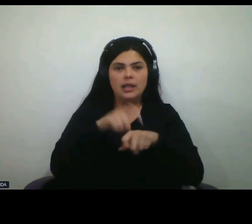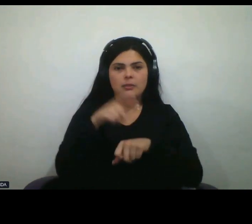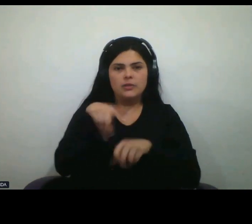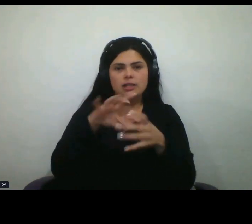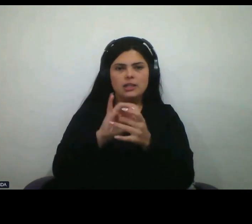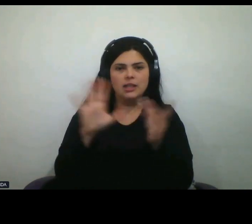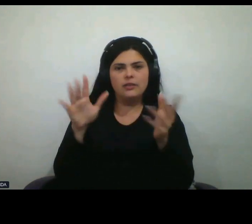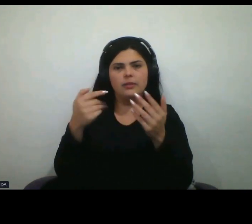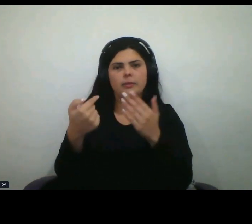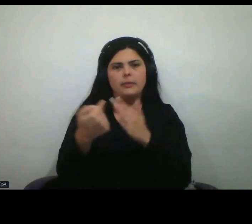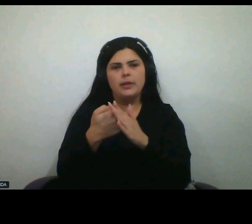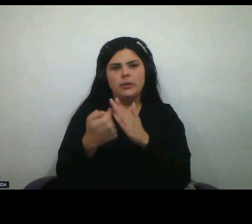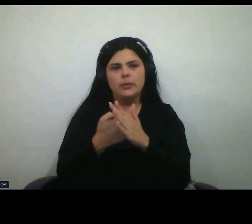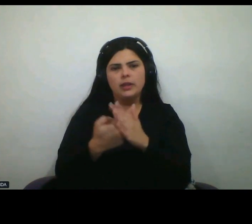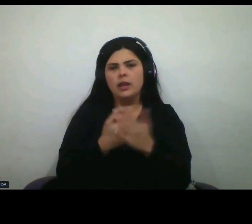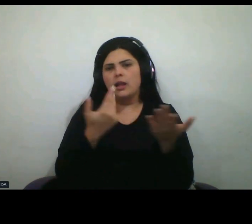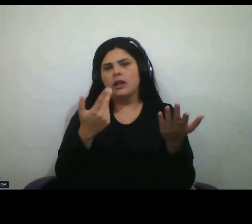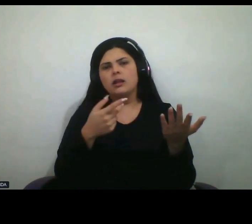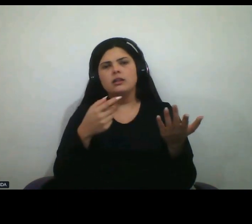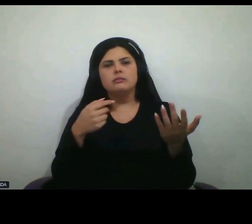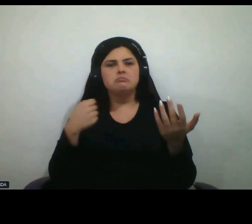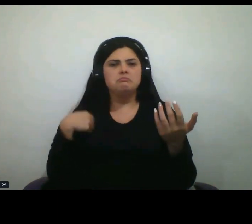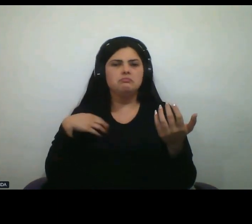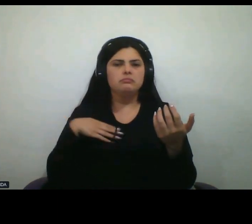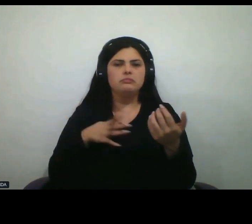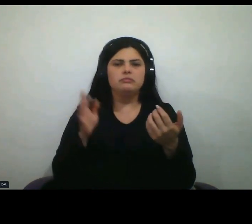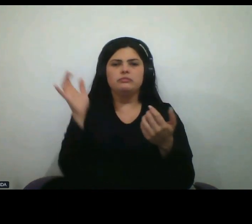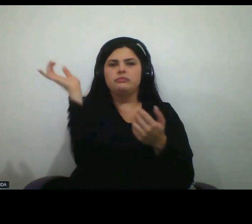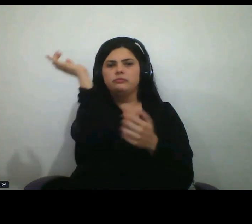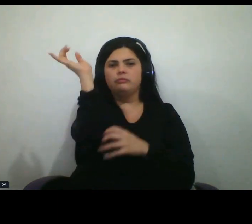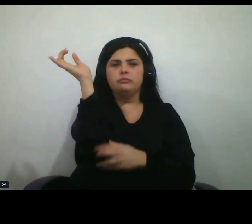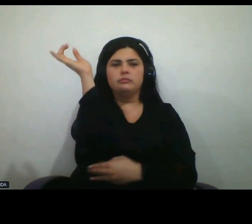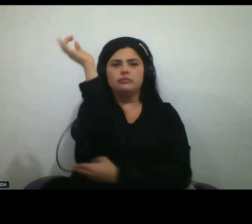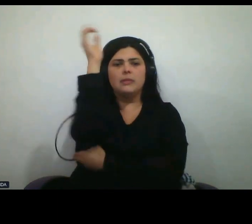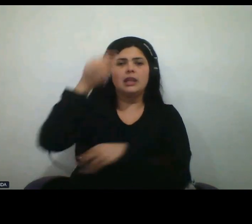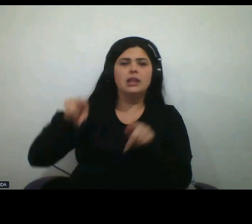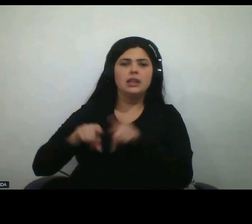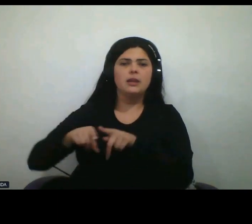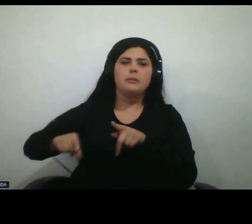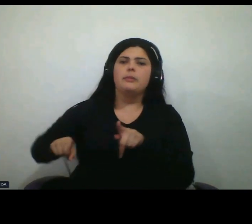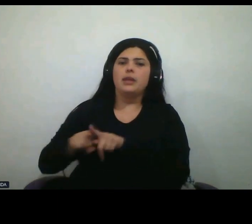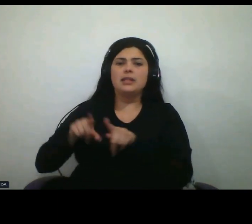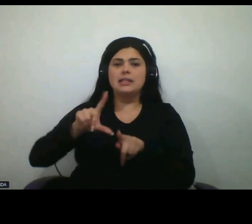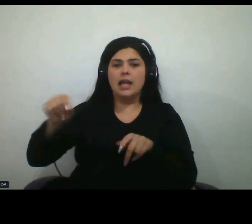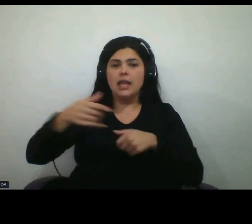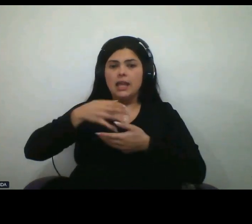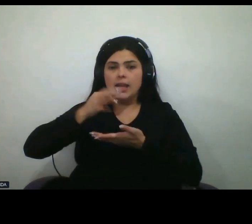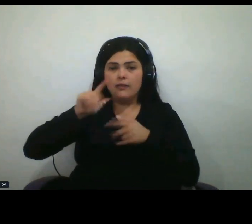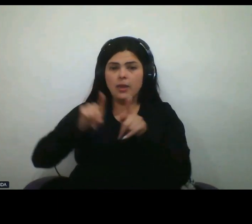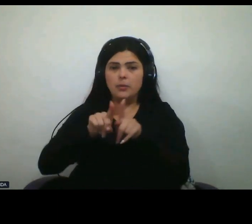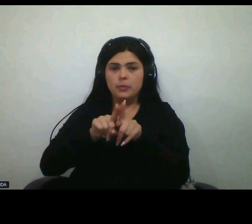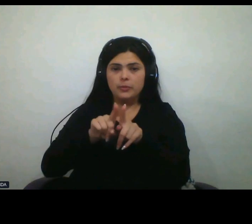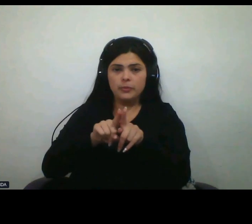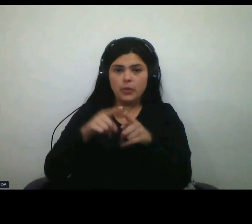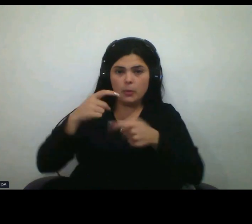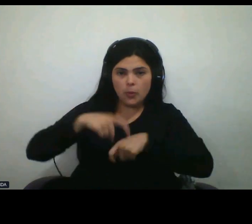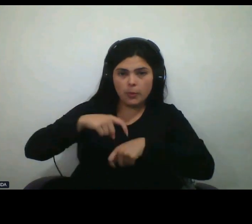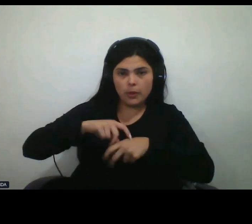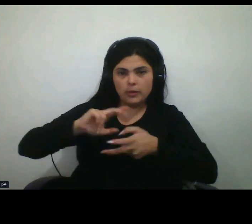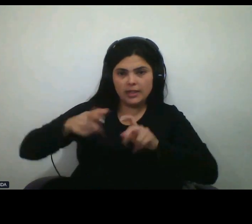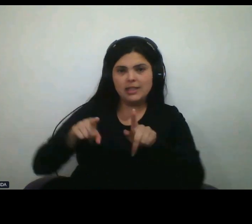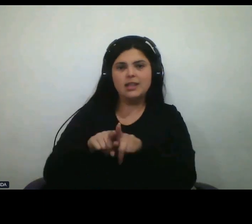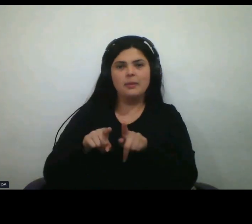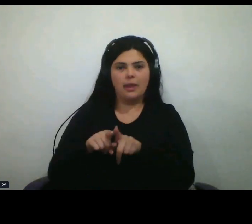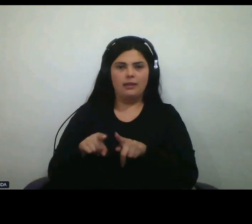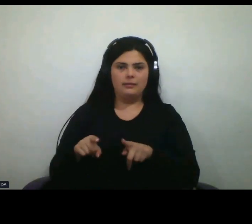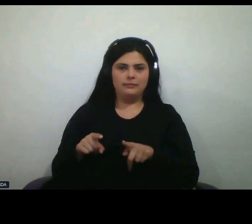final, seja para fazer perguntas, ou seja para sair, tomar um cafezinho, porque eu acho que esse é o momento também no TDC.